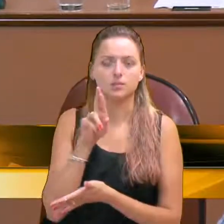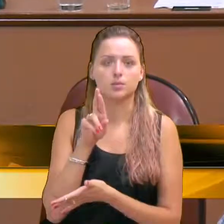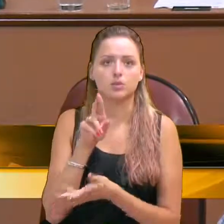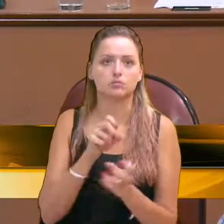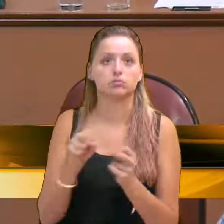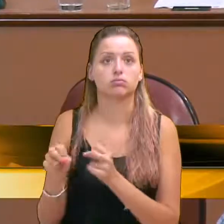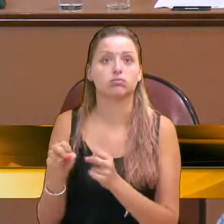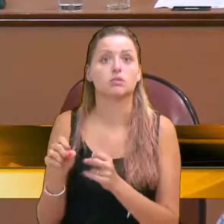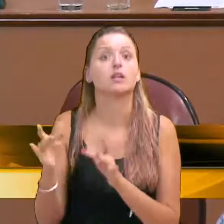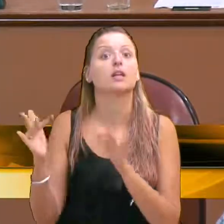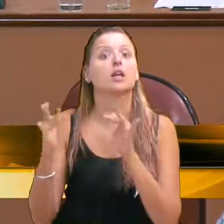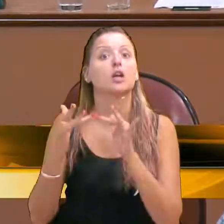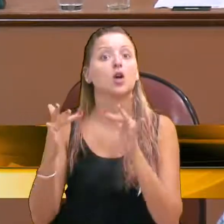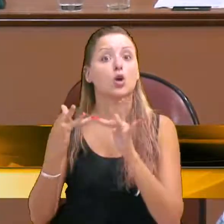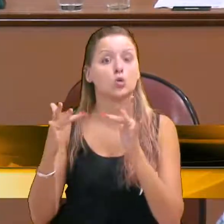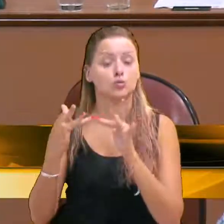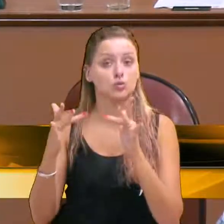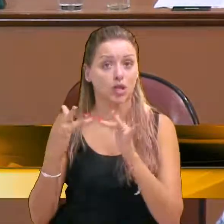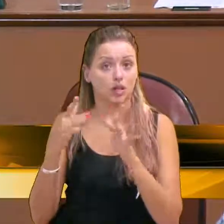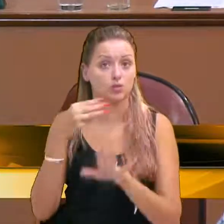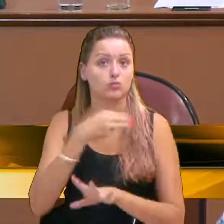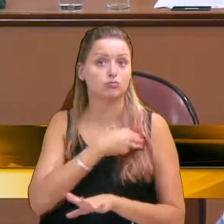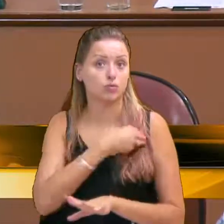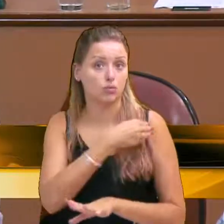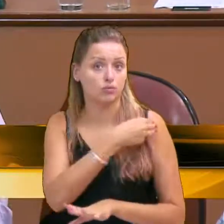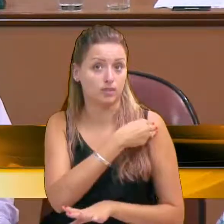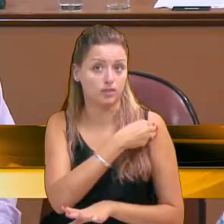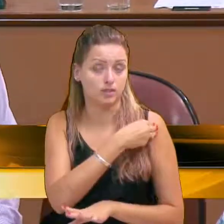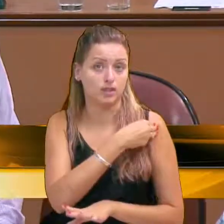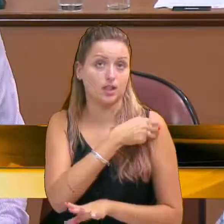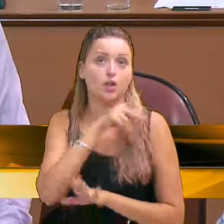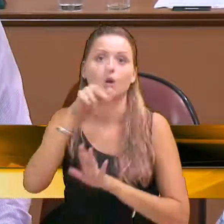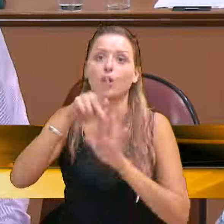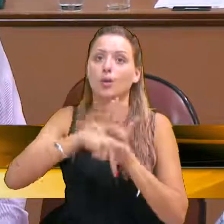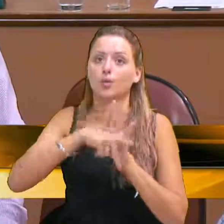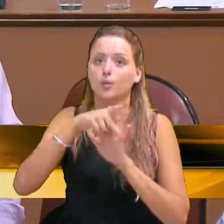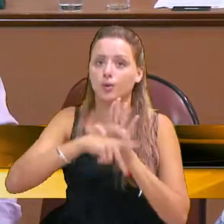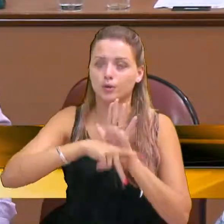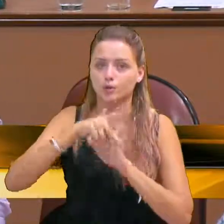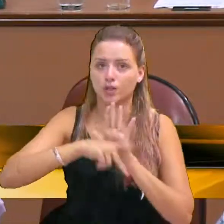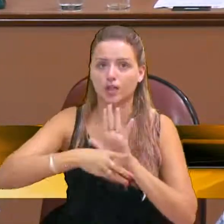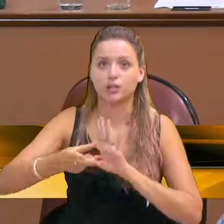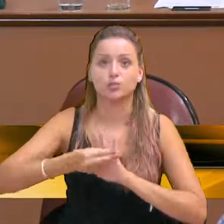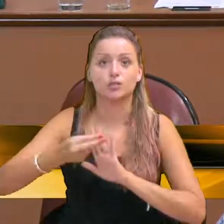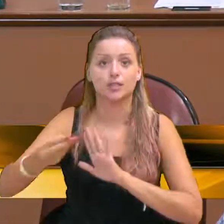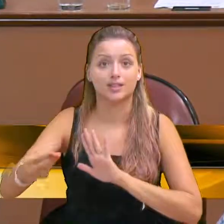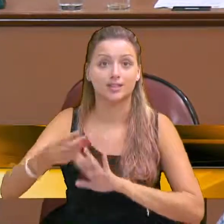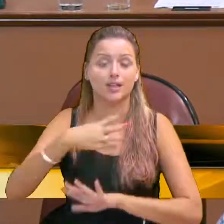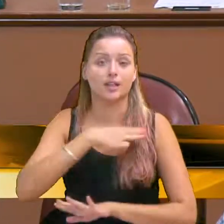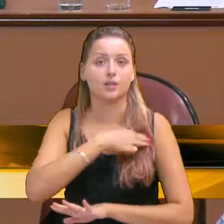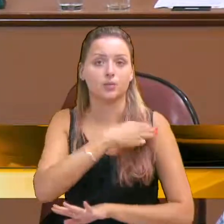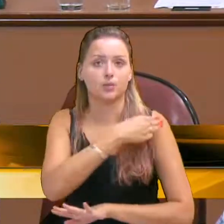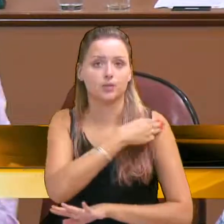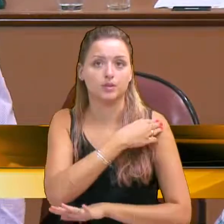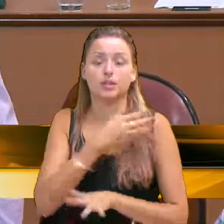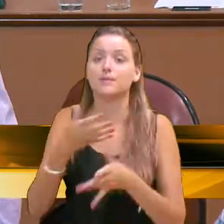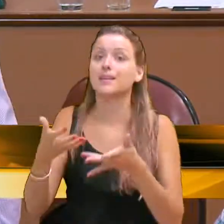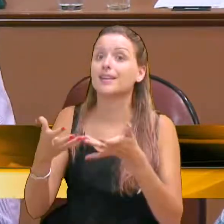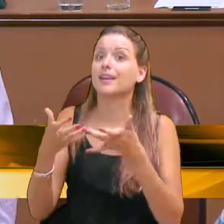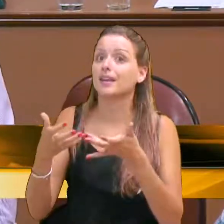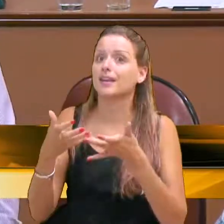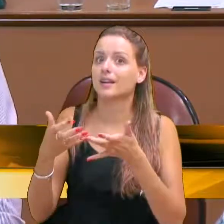em contatos com ministérios, projetos enviados para ministérios em busca